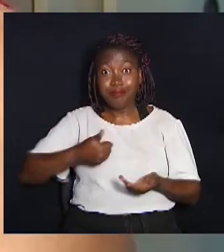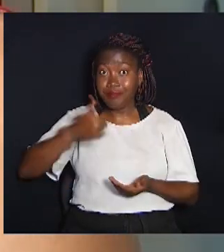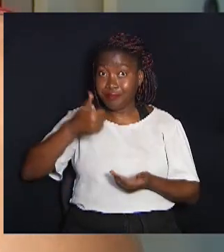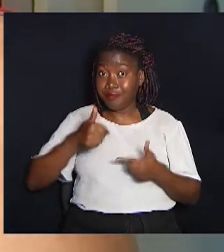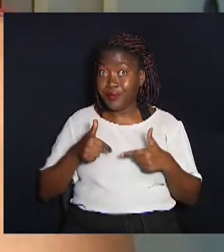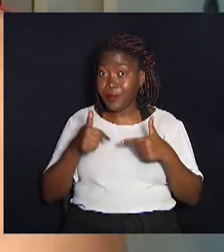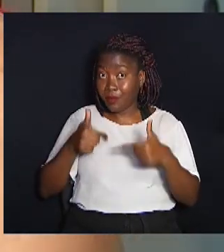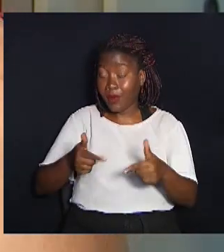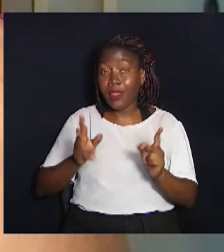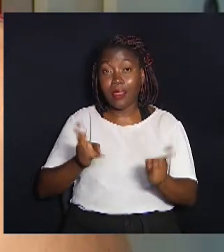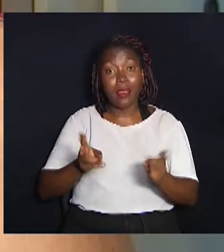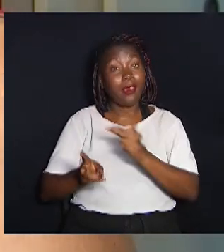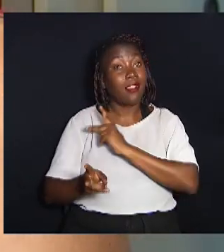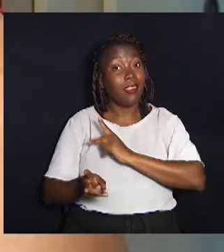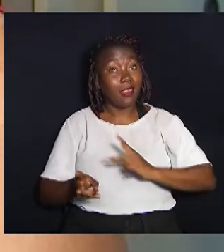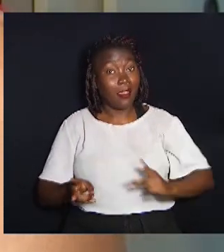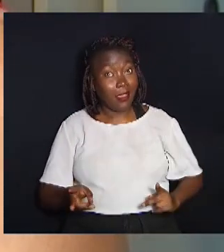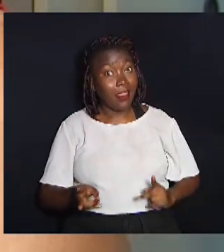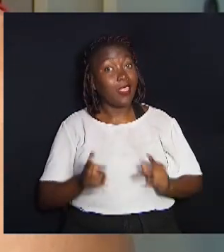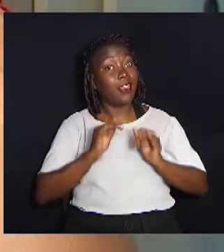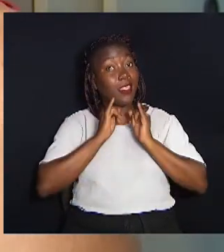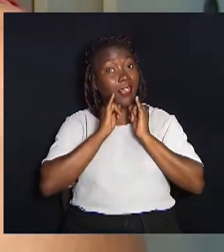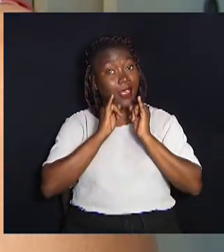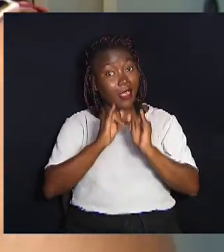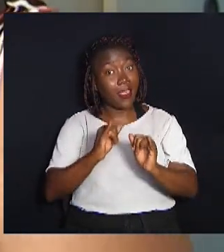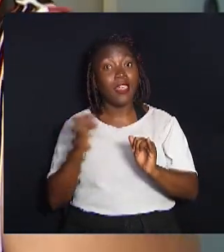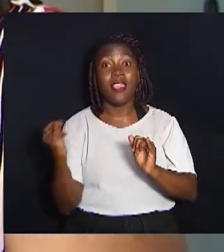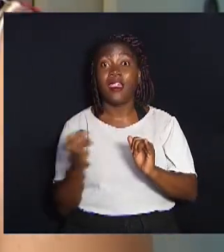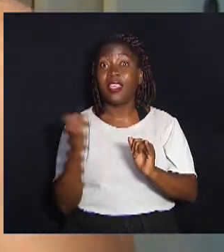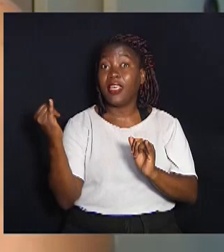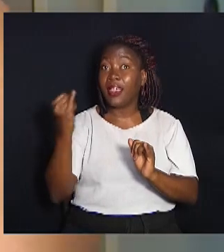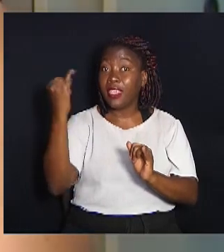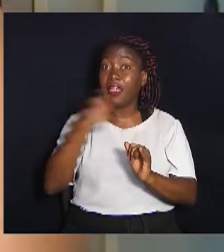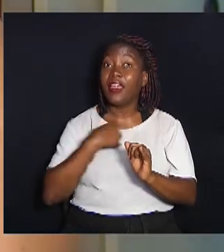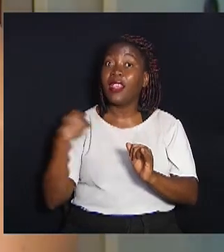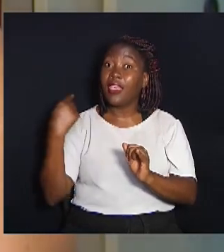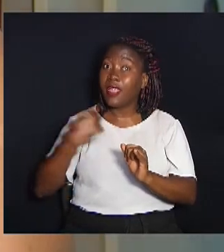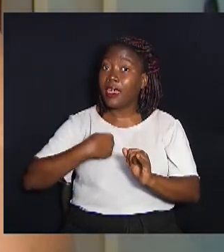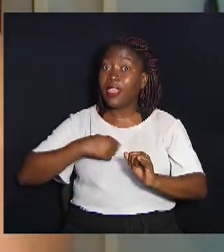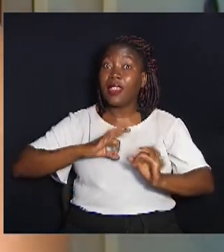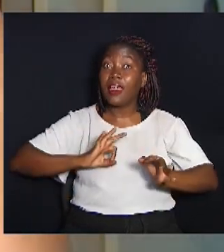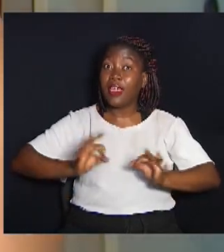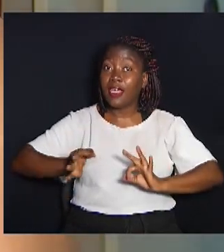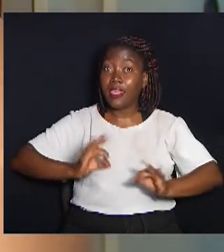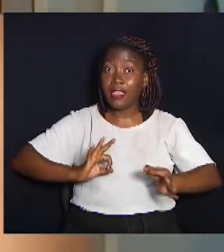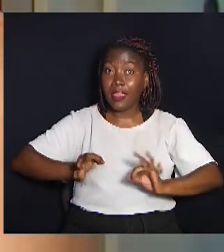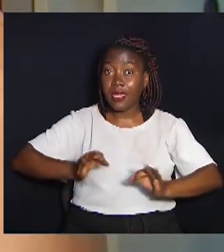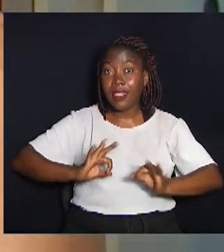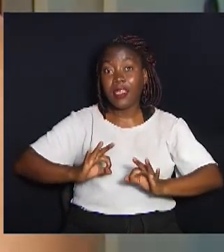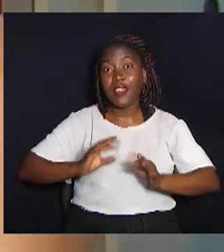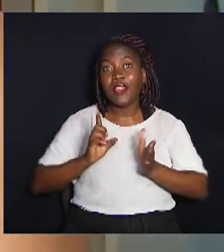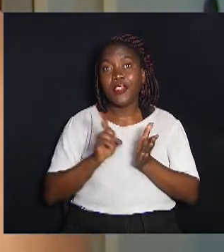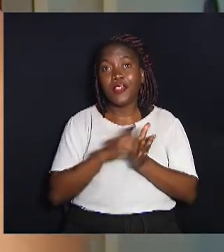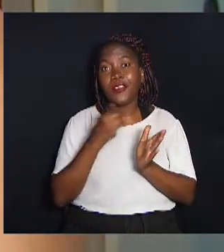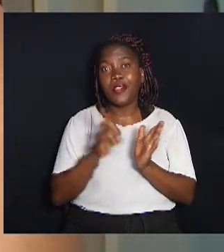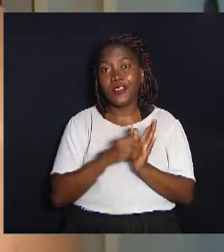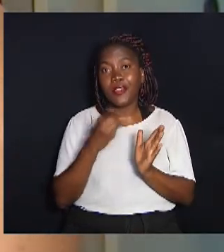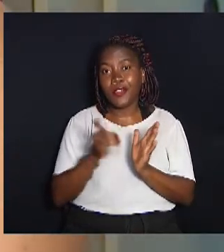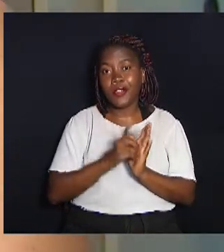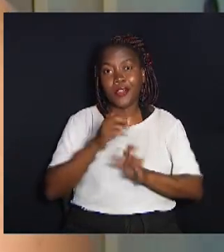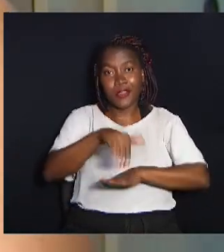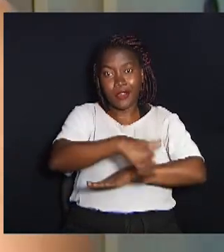o próprio presidente sinalizou que seria importante a gente fazer um dicionário de ruas, ou